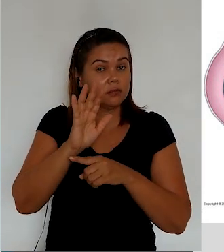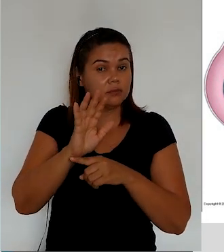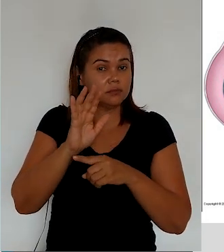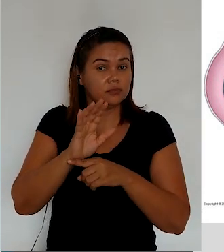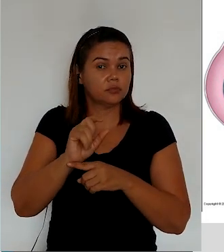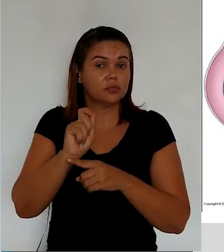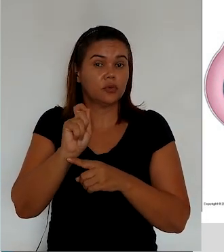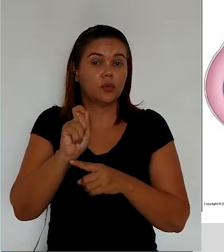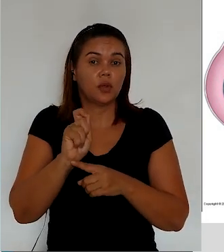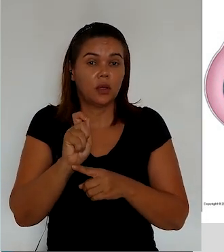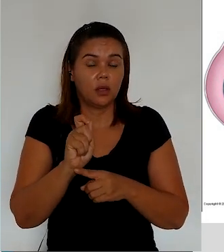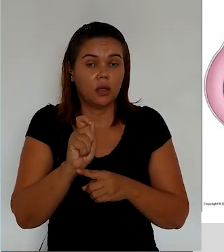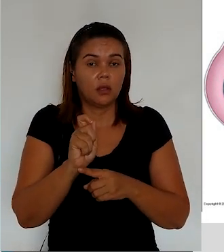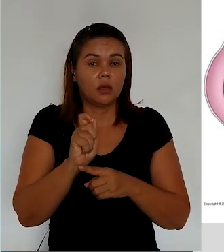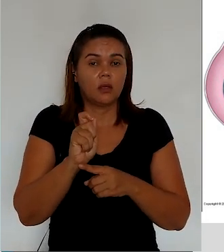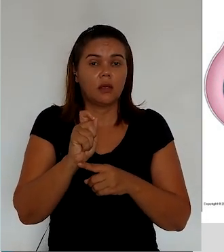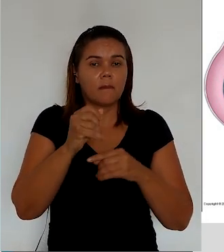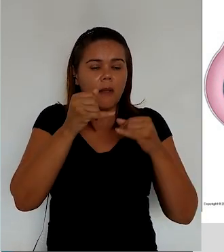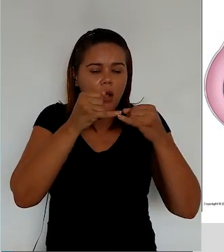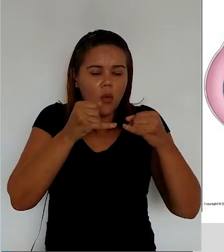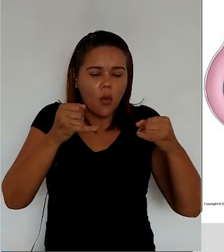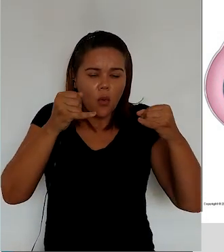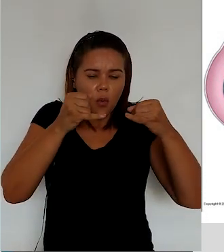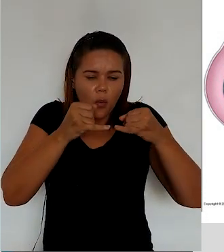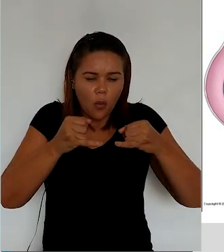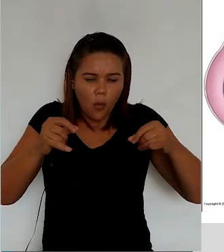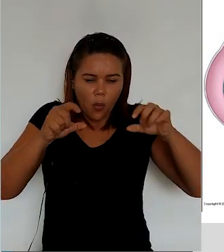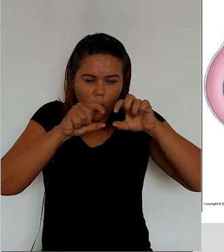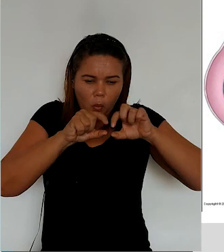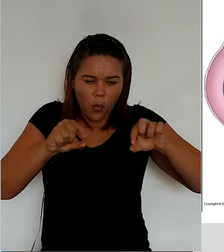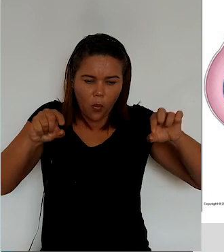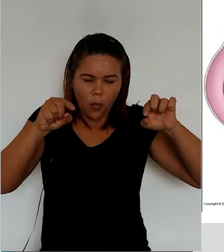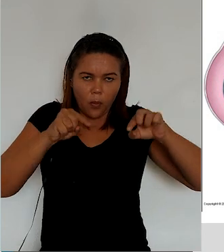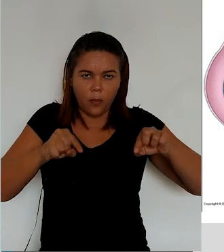formação das linhas densas principais.